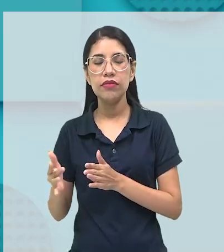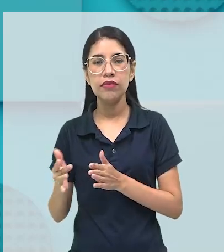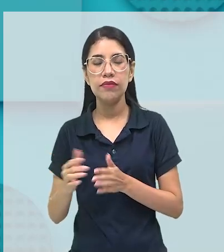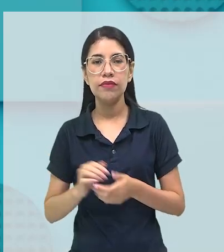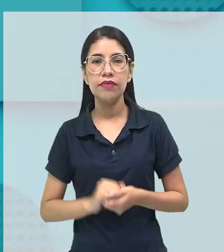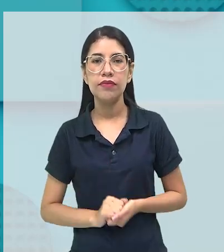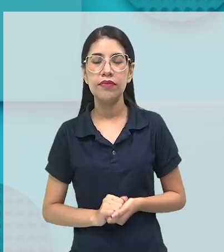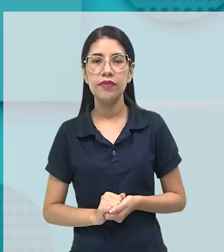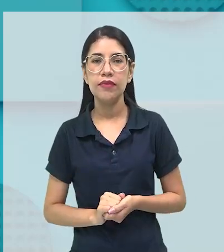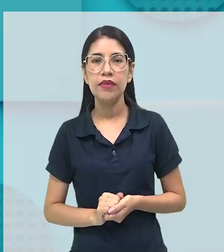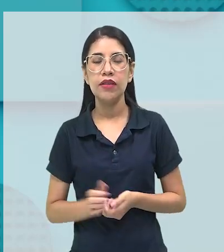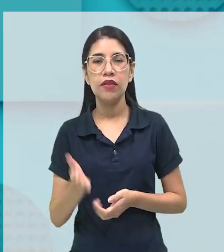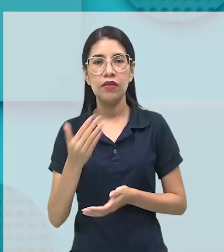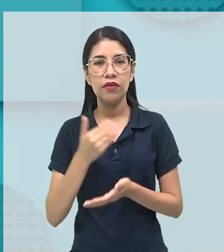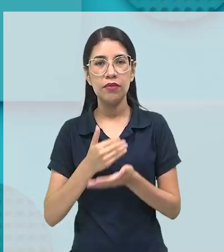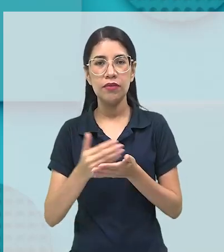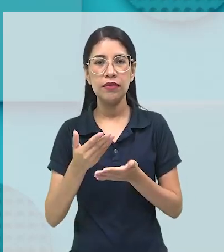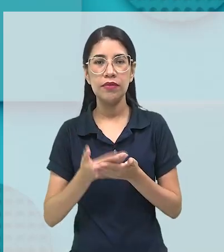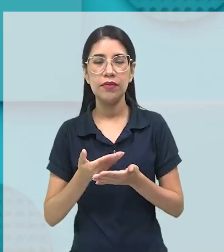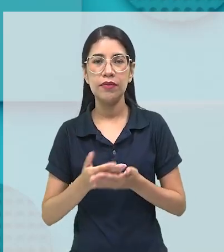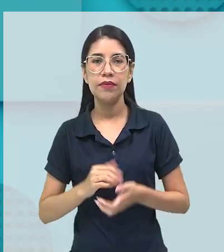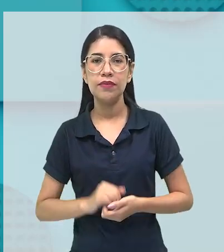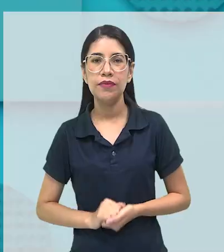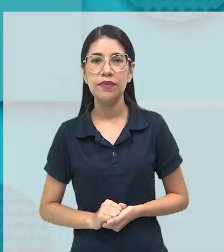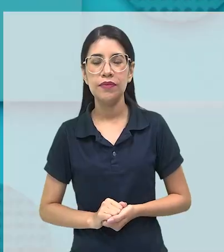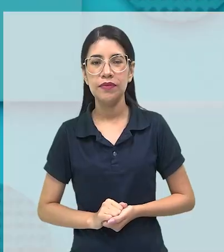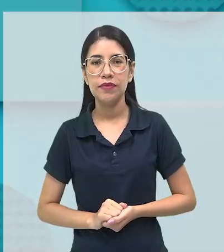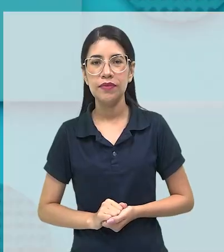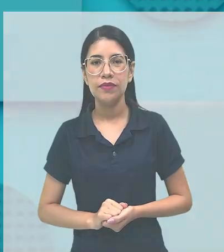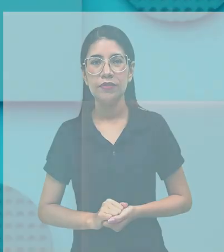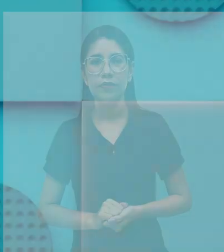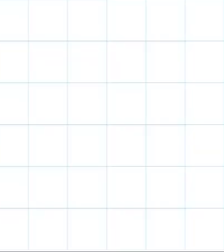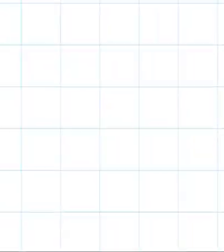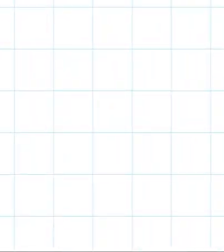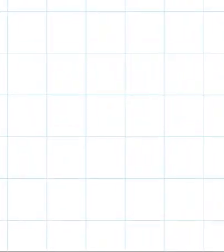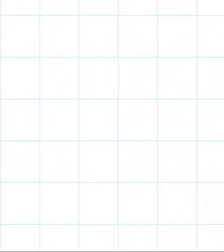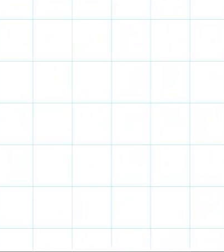desta unidade. Sem mais delongas, vamos de aula? Vamos lá!